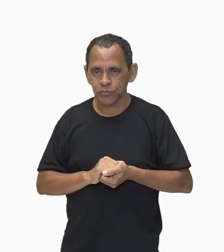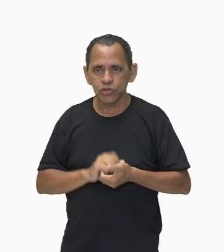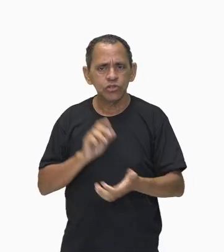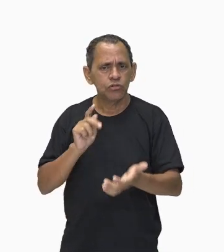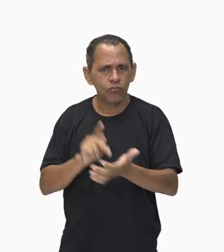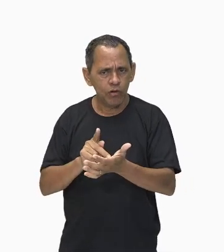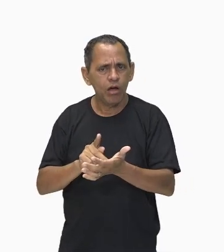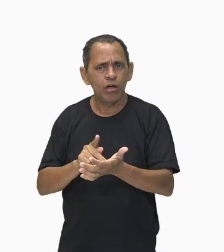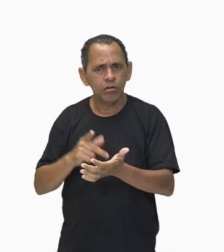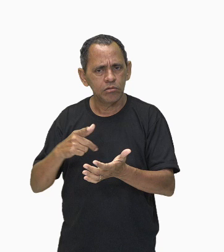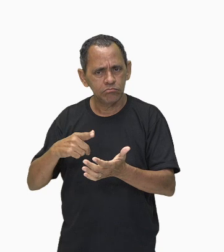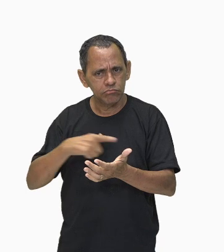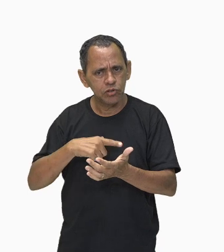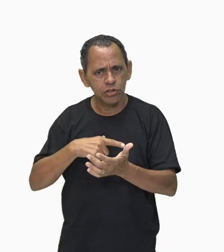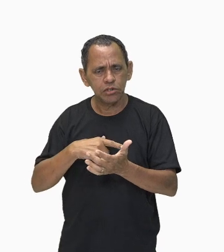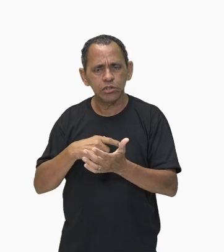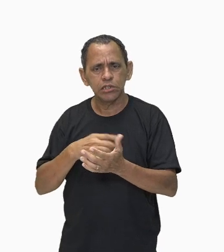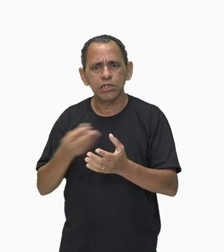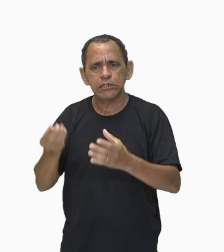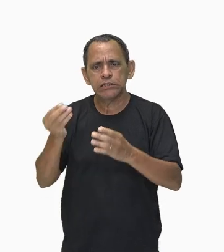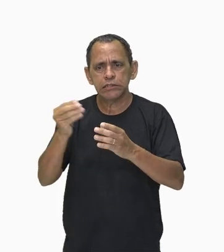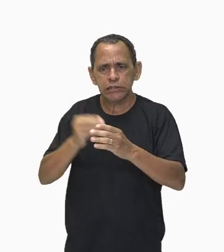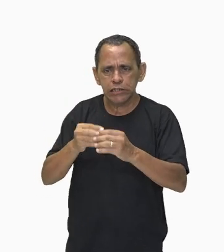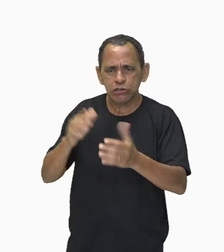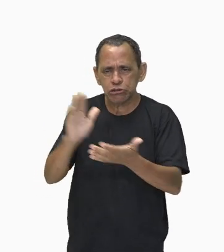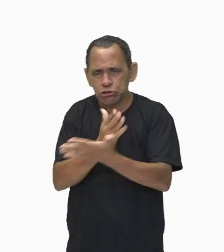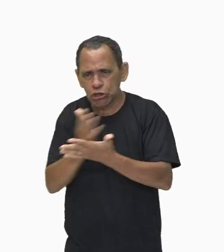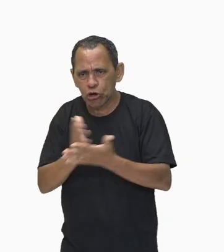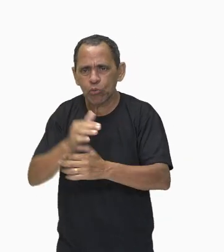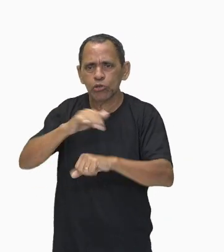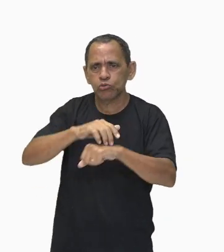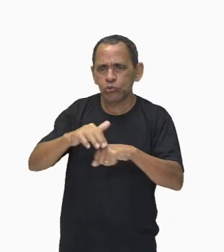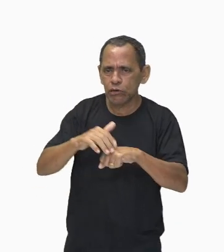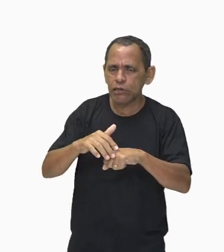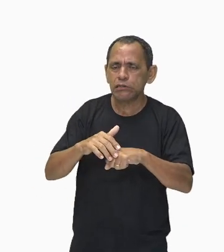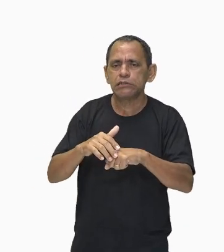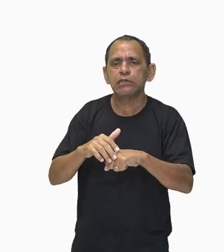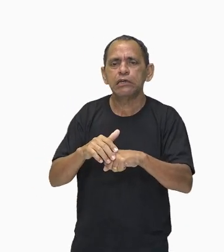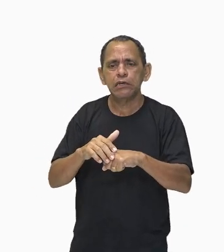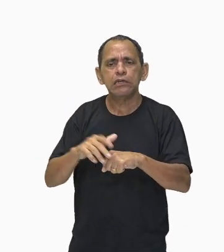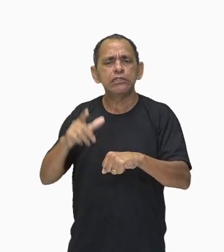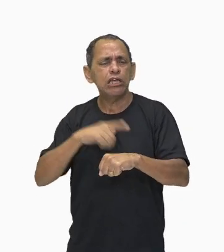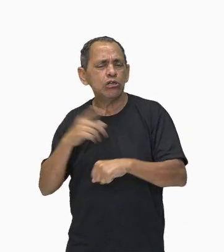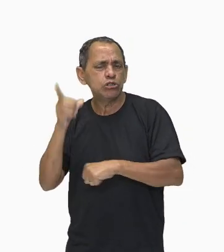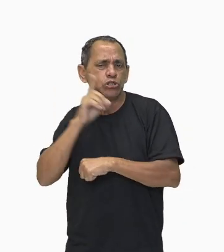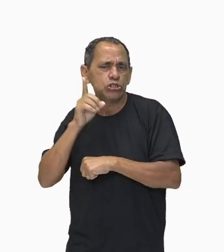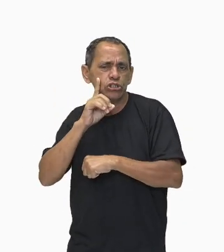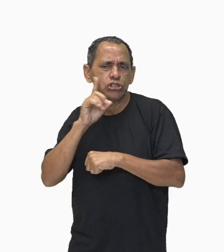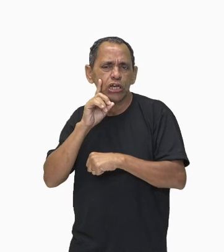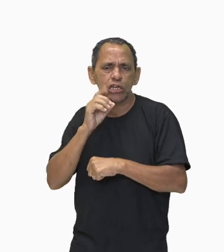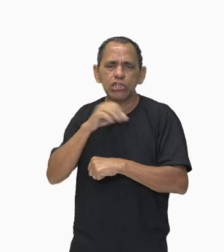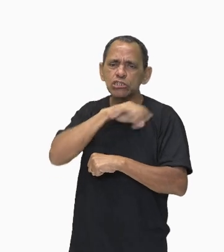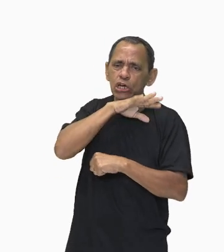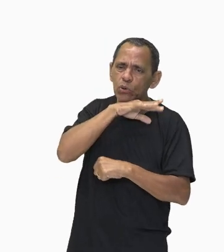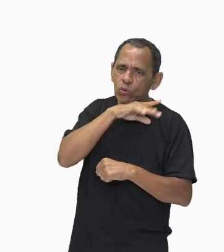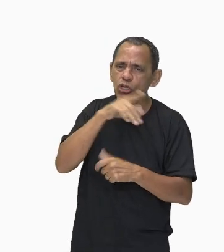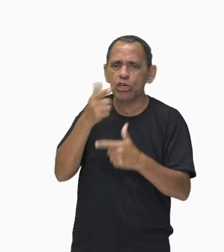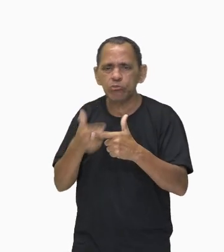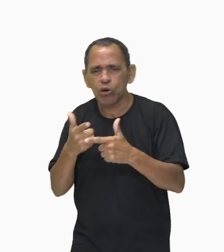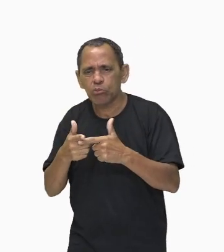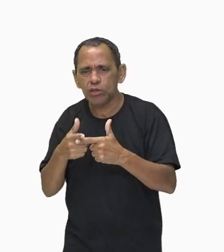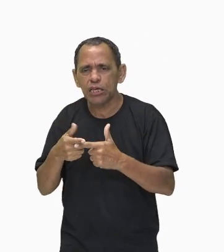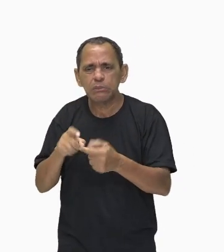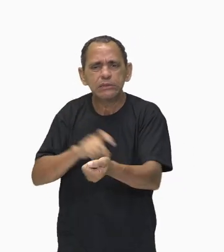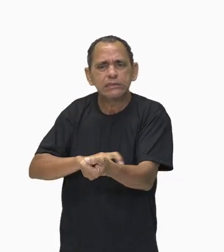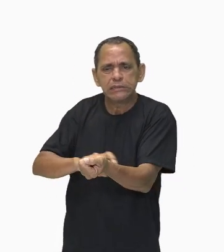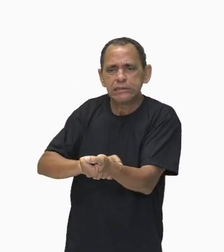A gente brinca às vezes falando assim, nós tivemos uma rotina ruim, eu tive um problema, eu estou estressado.